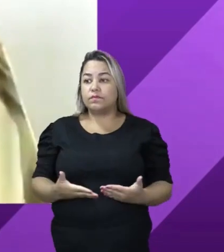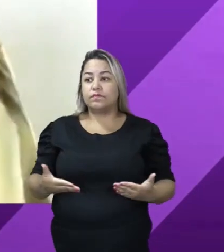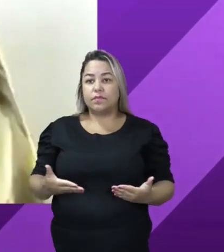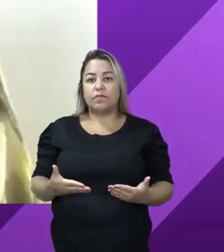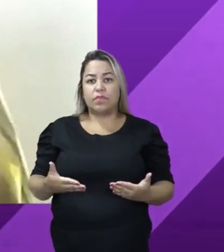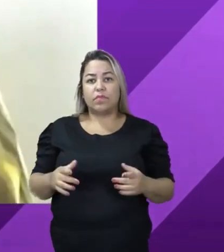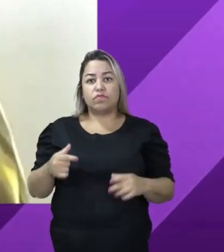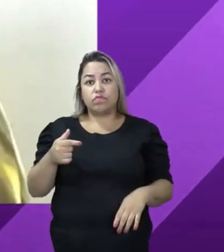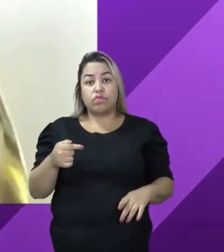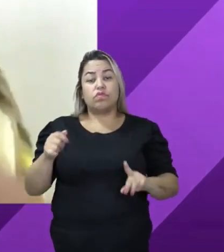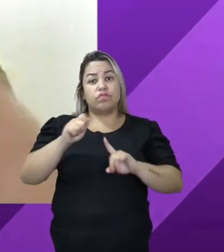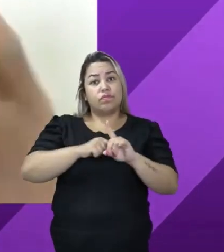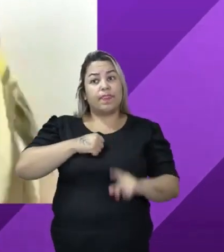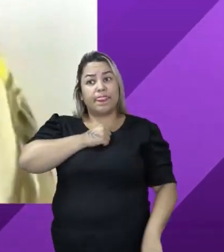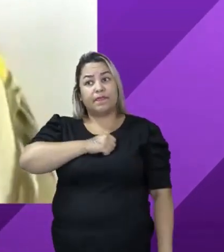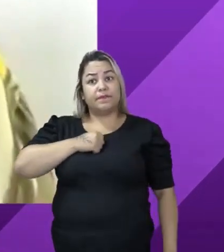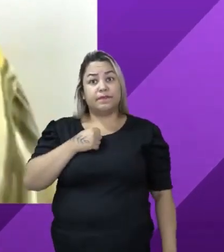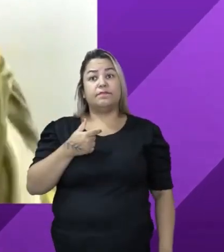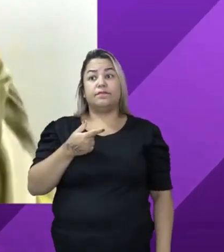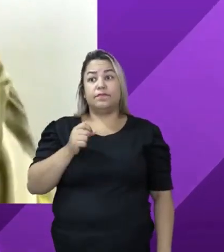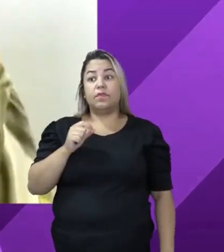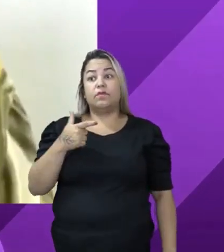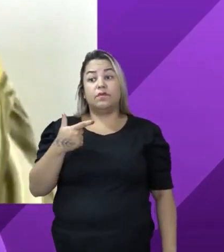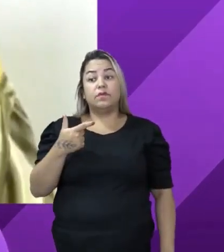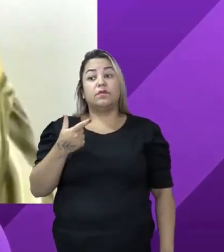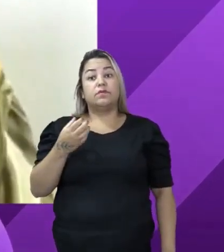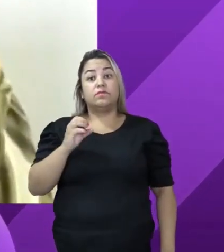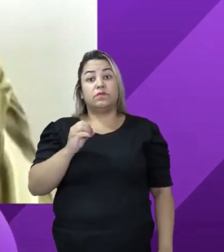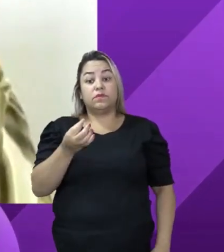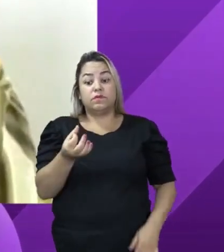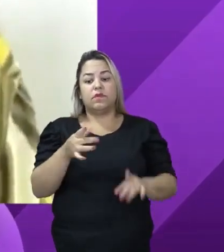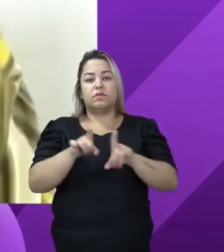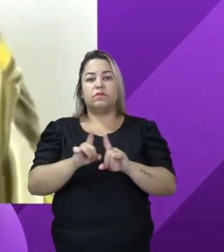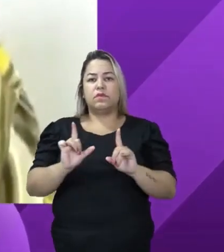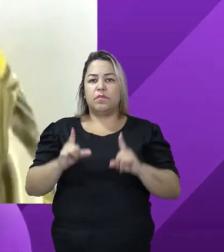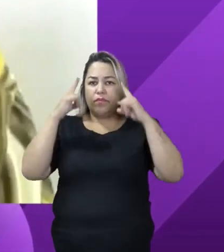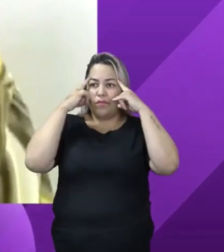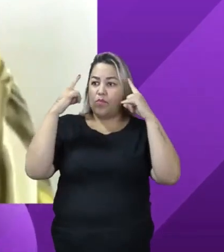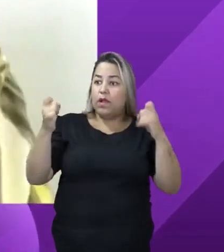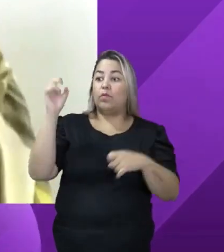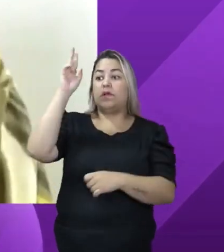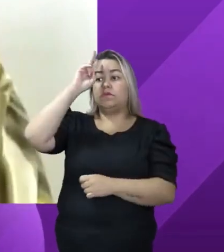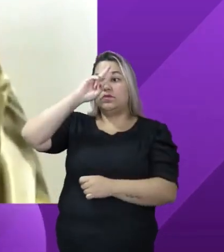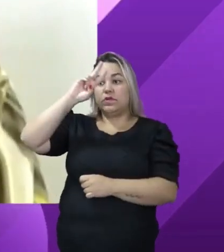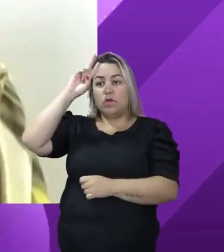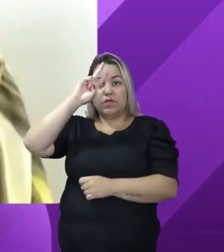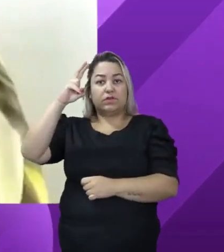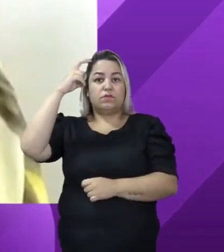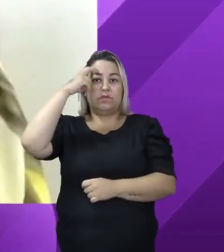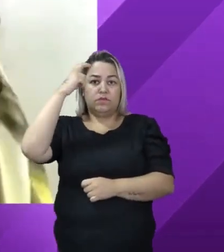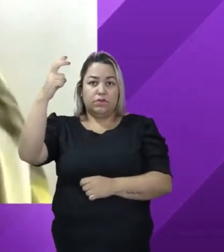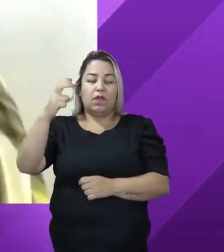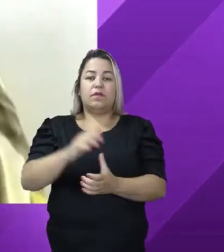Desde 7 de agosto de 2006, é um crime. E essa violência, ela é uma questão histórica e cultural, que está